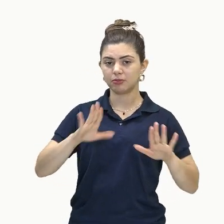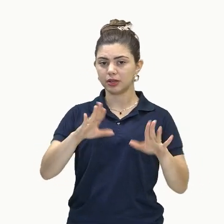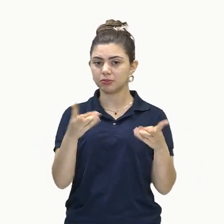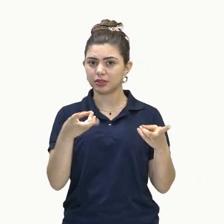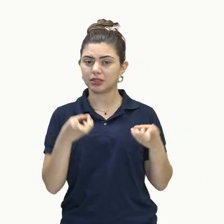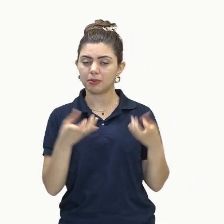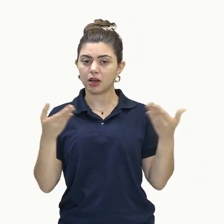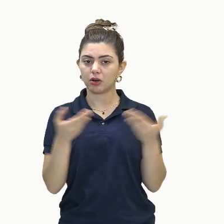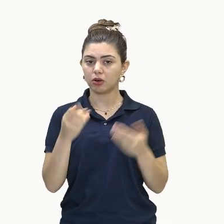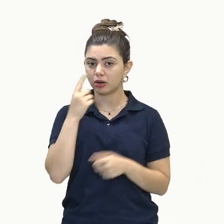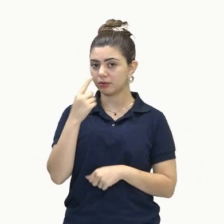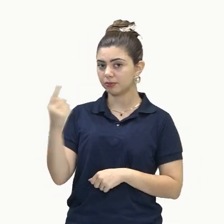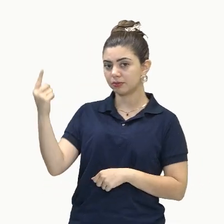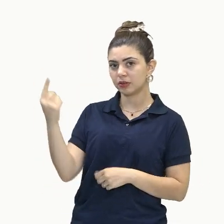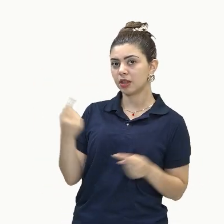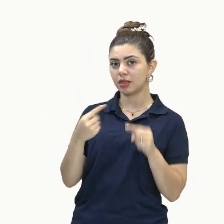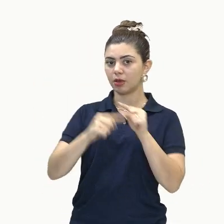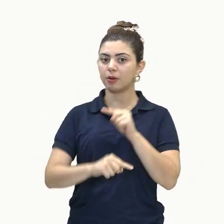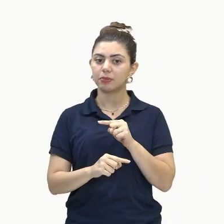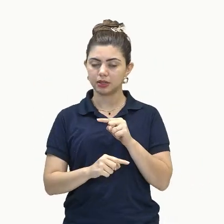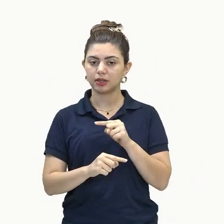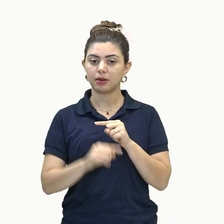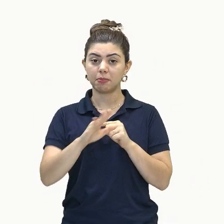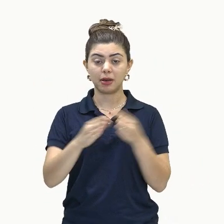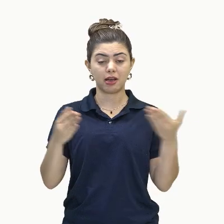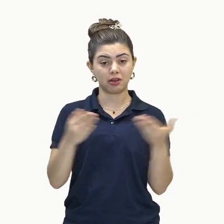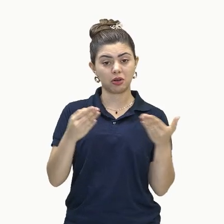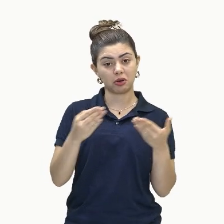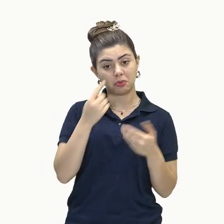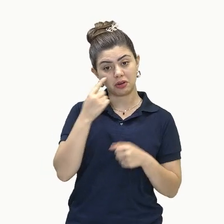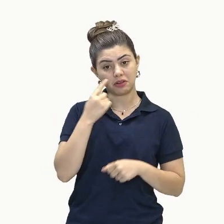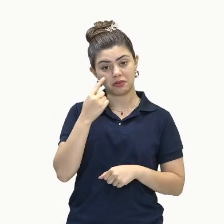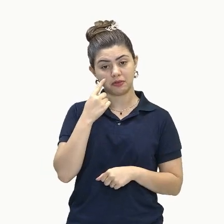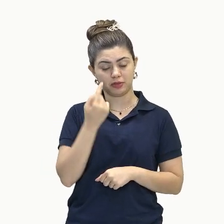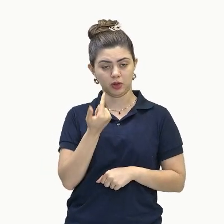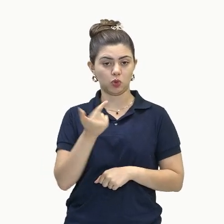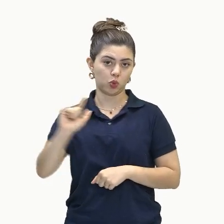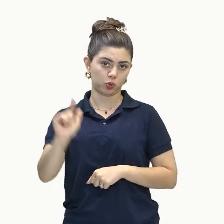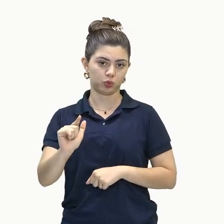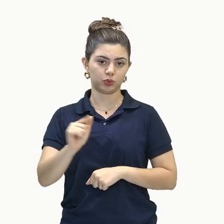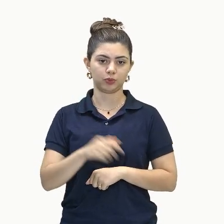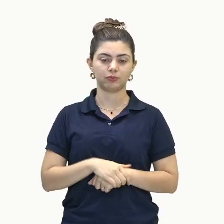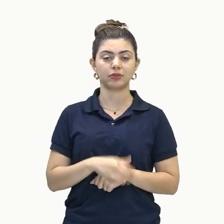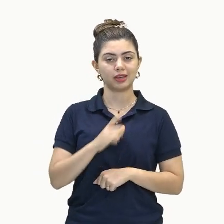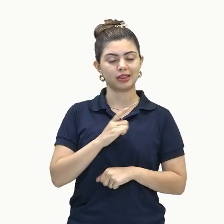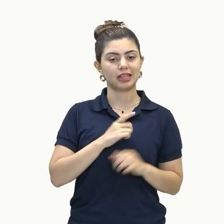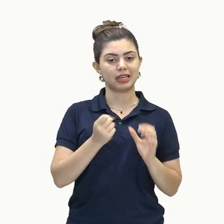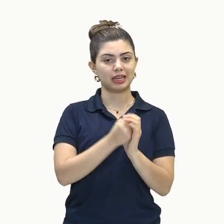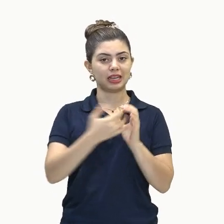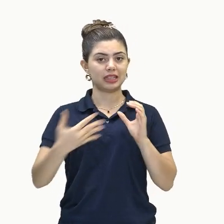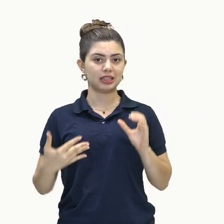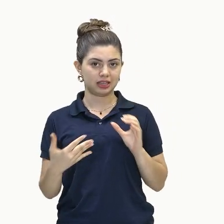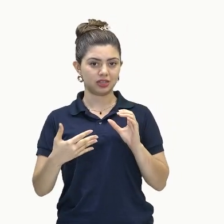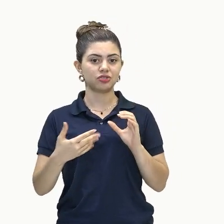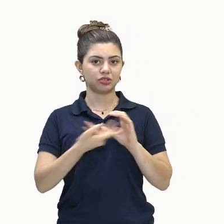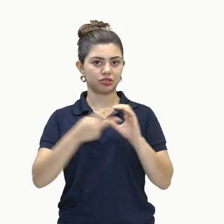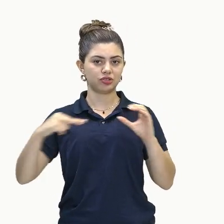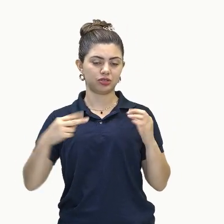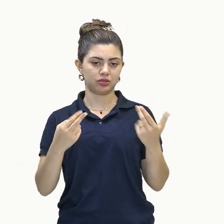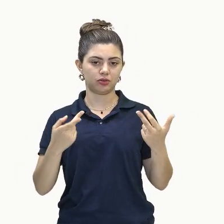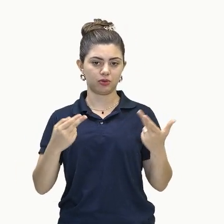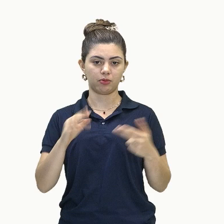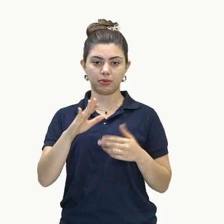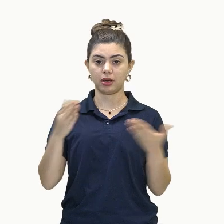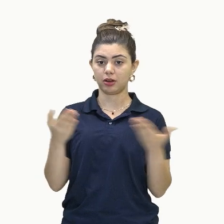se enquadra aí no nosso critério. Vamos em busca, então, desse casal, que tem características semelhantes. Percebemos aqui